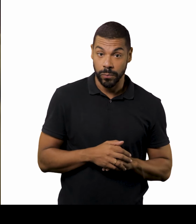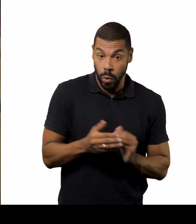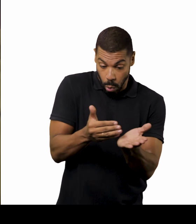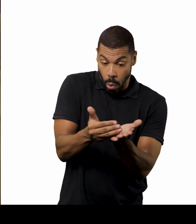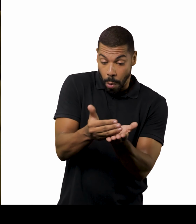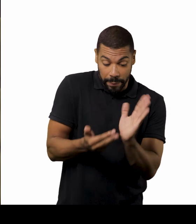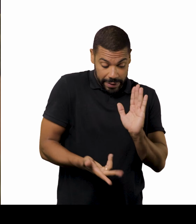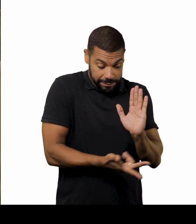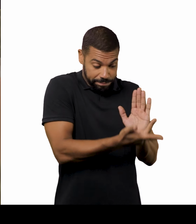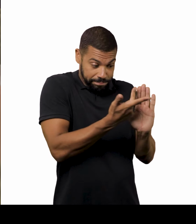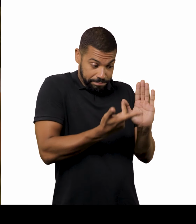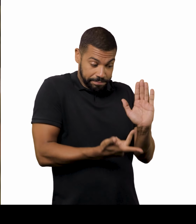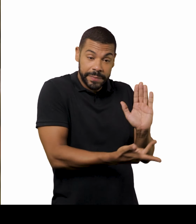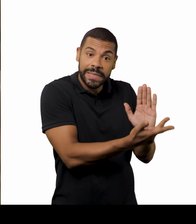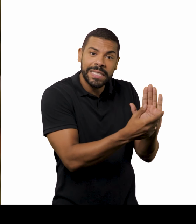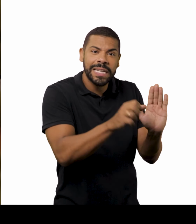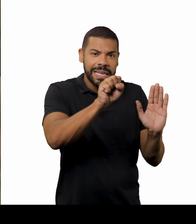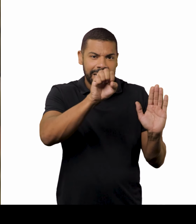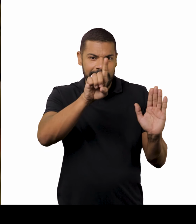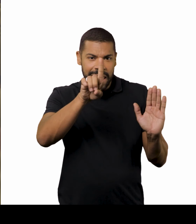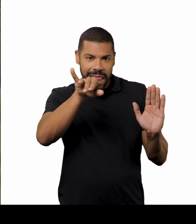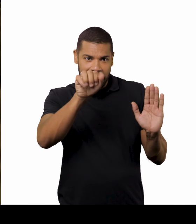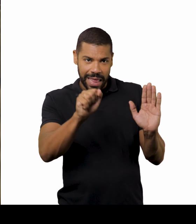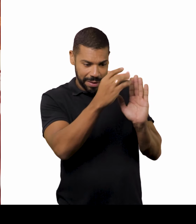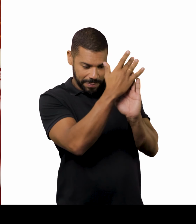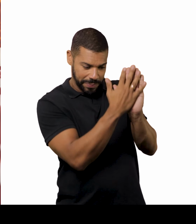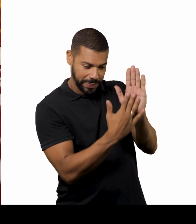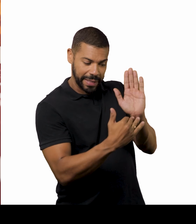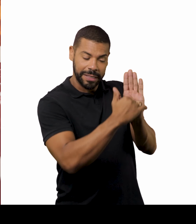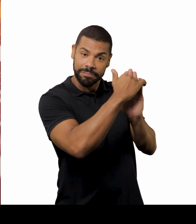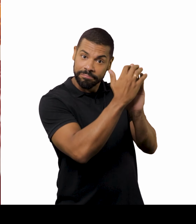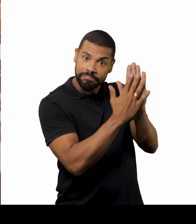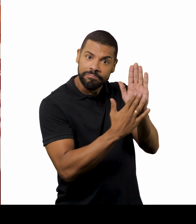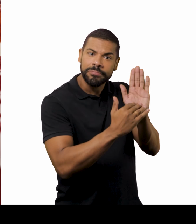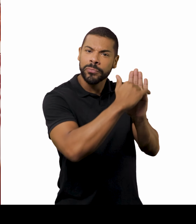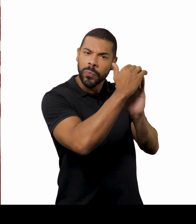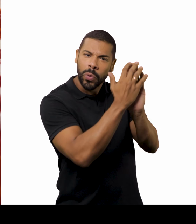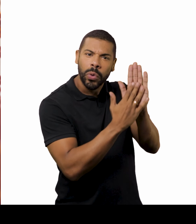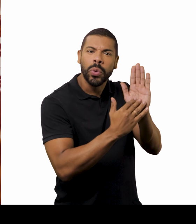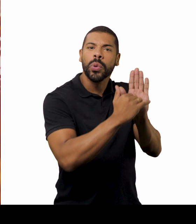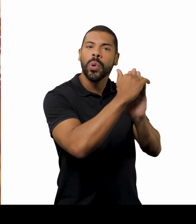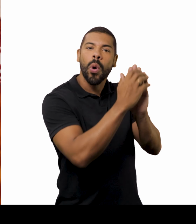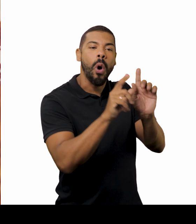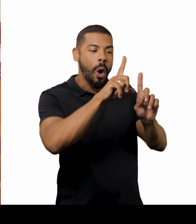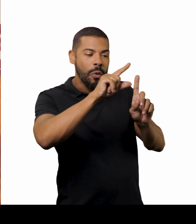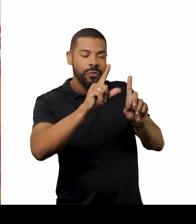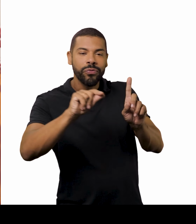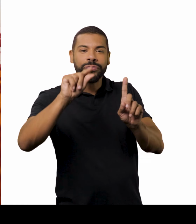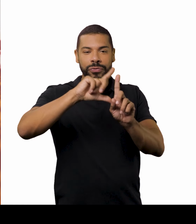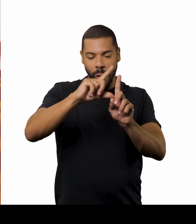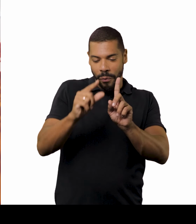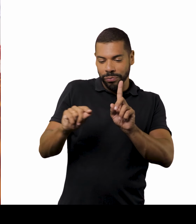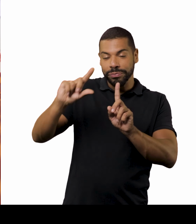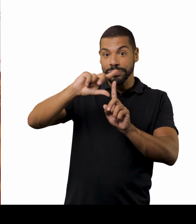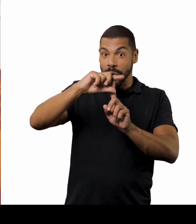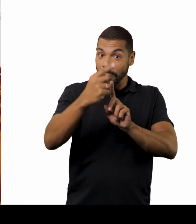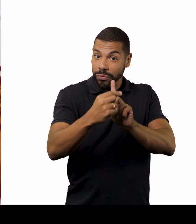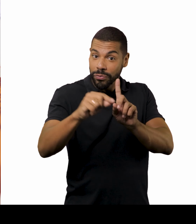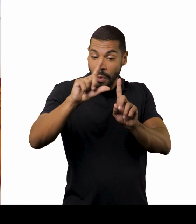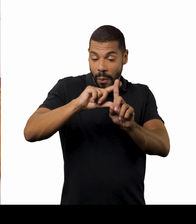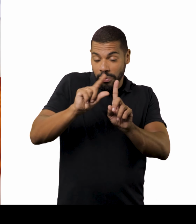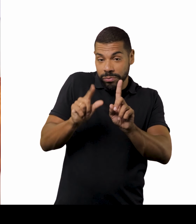aquele desenho de uma organza de seda pintada à mão. E aí eu vou trabalhar com a pintura, né? De estampas de folhas, dessas ervas. Então eu gosto